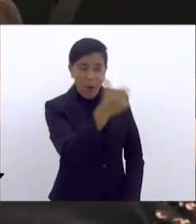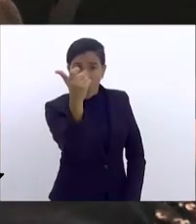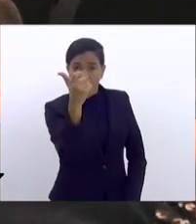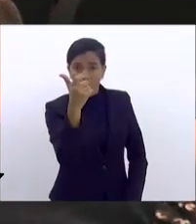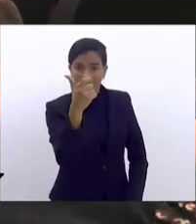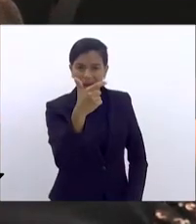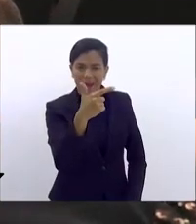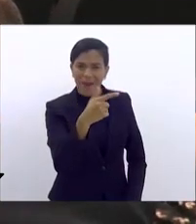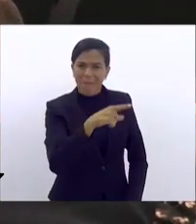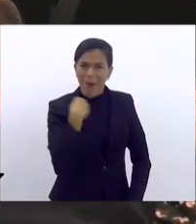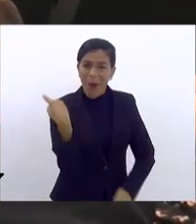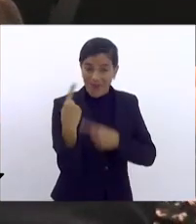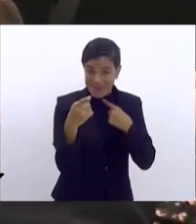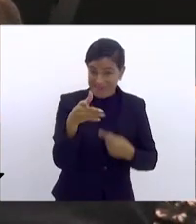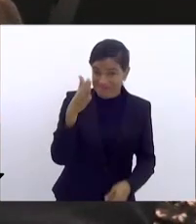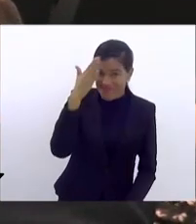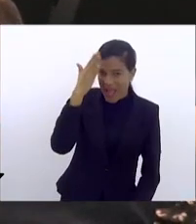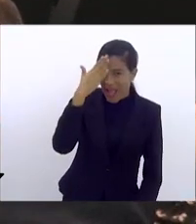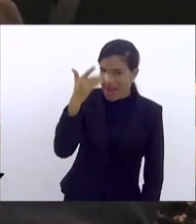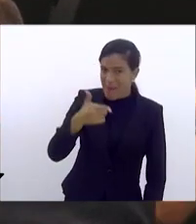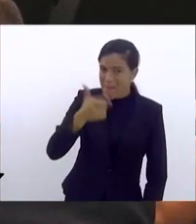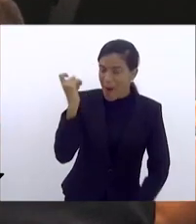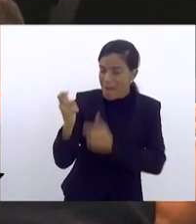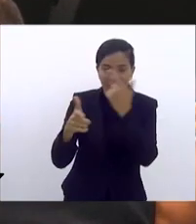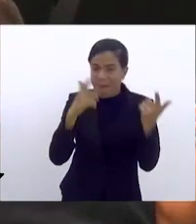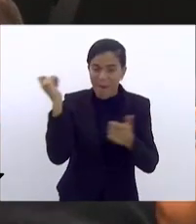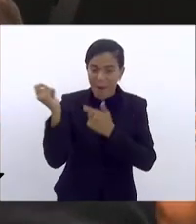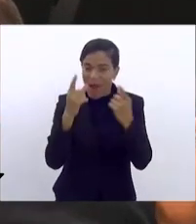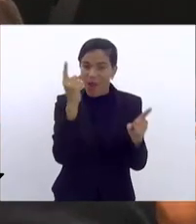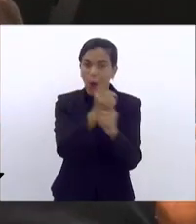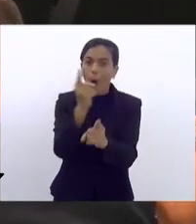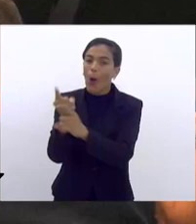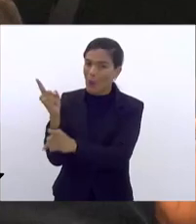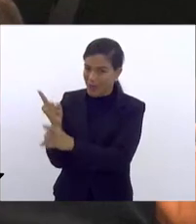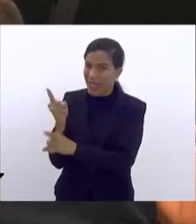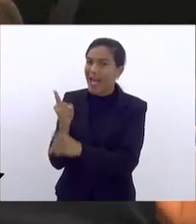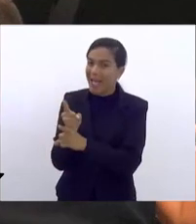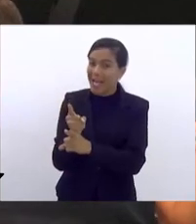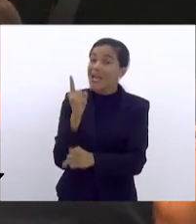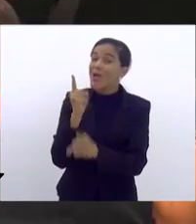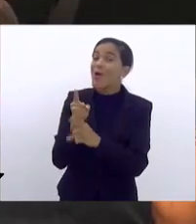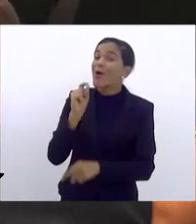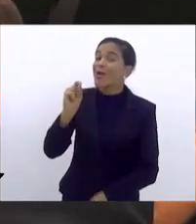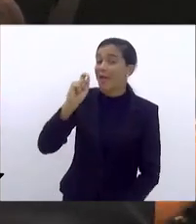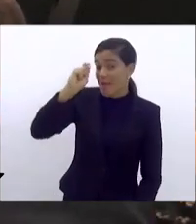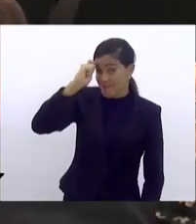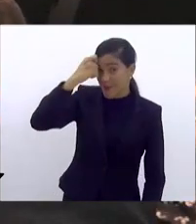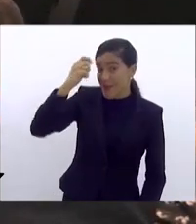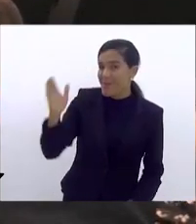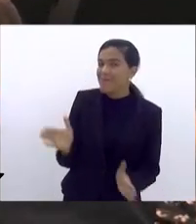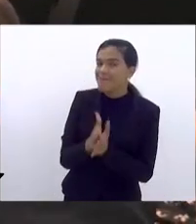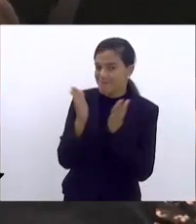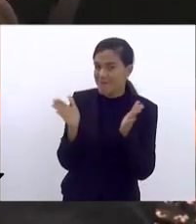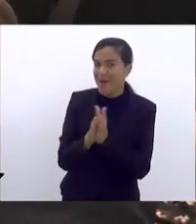e bala perdida acha e geralmente bala perdida acha preto acha pobre